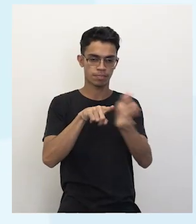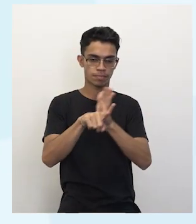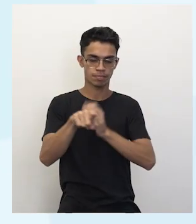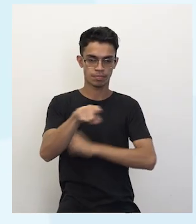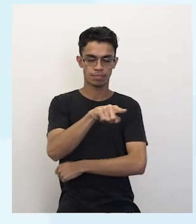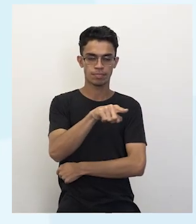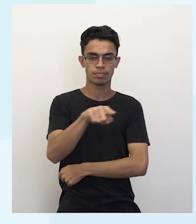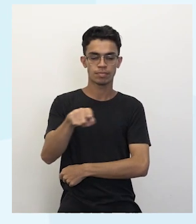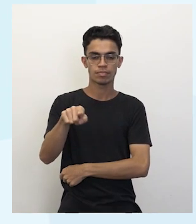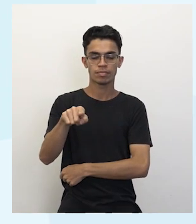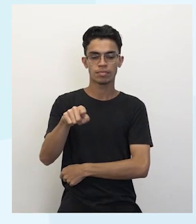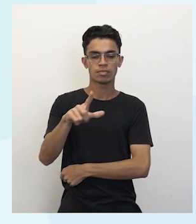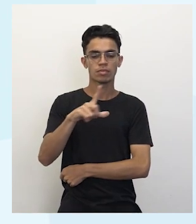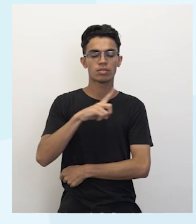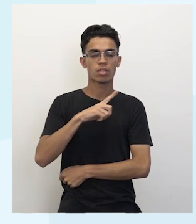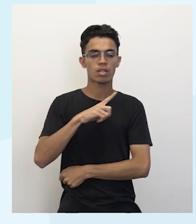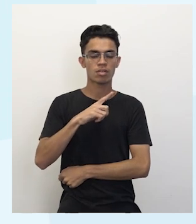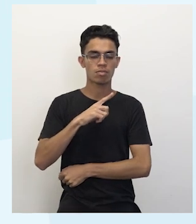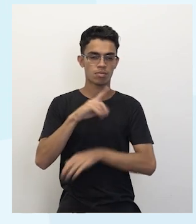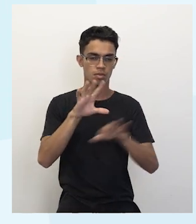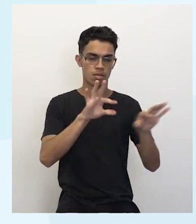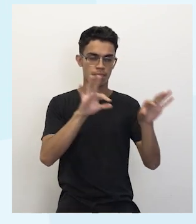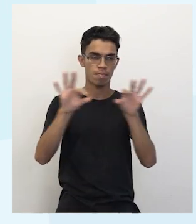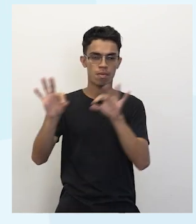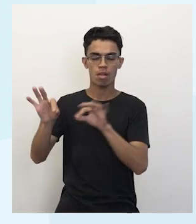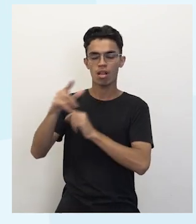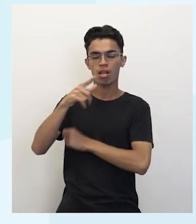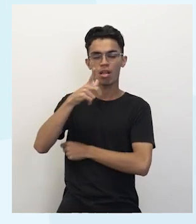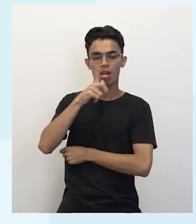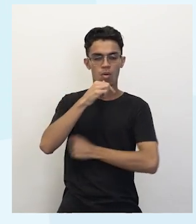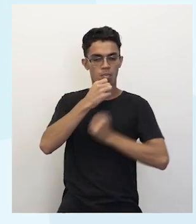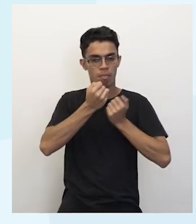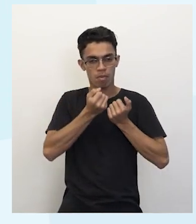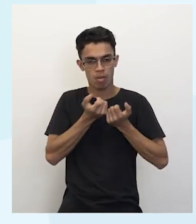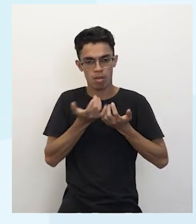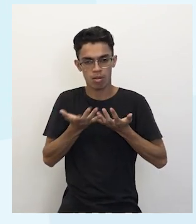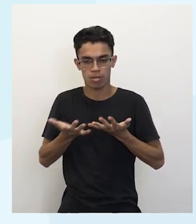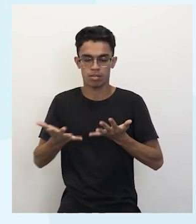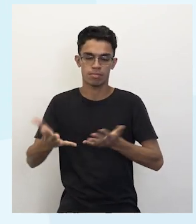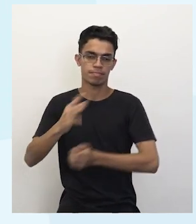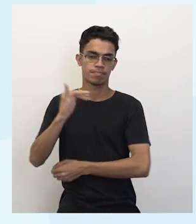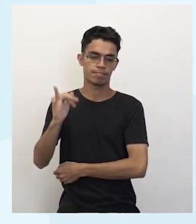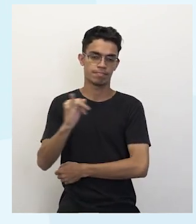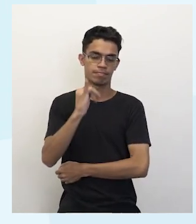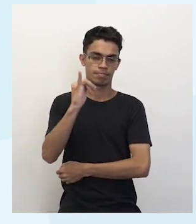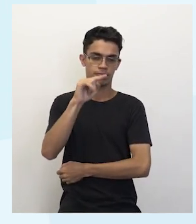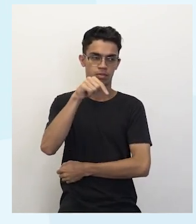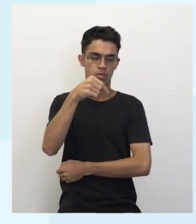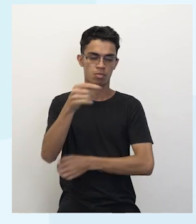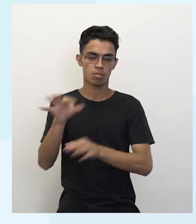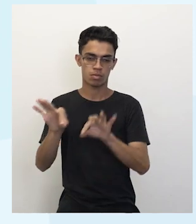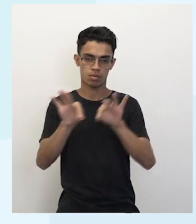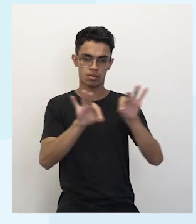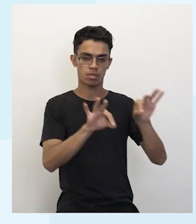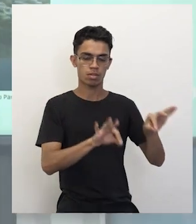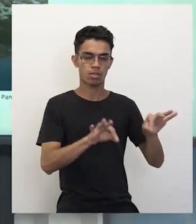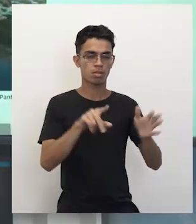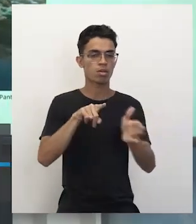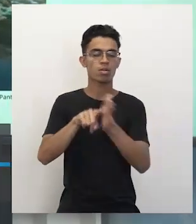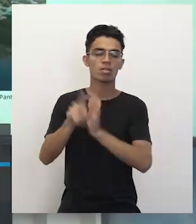gente, a gente tem nascentes ou passagens de vários rios importantes aí. E aí eu quero saber, além disso, né, a perguntinha que eu já fiz